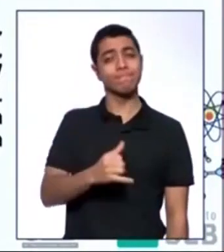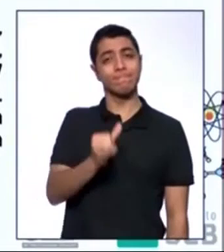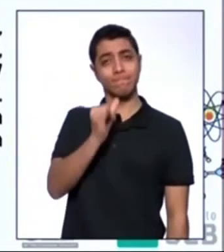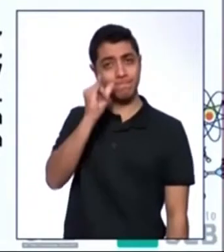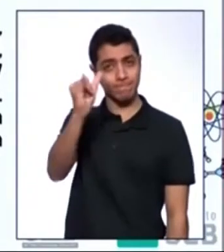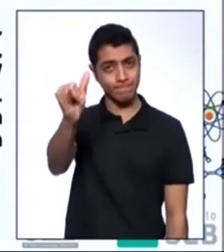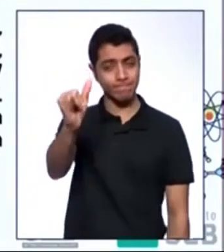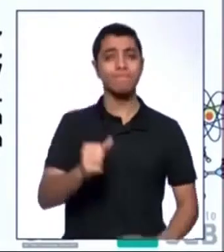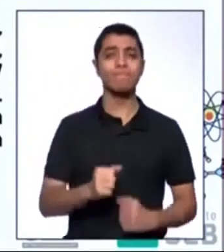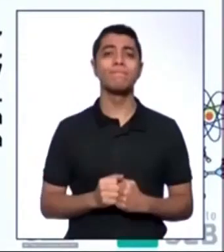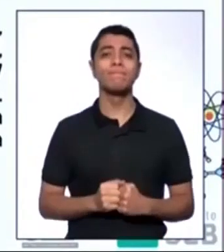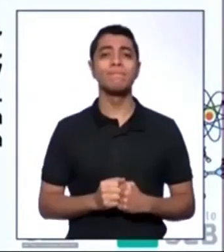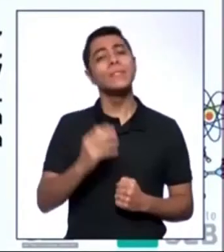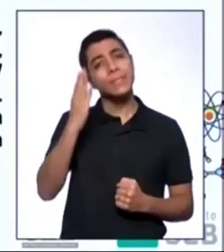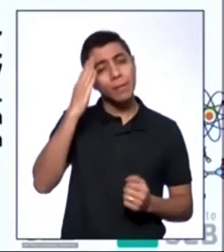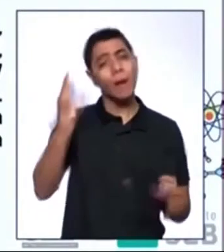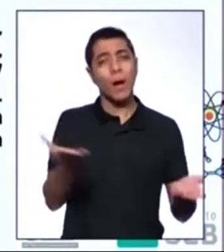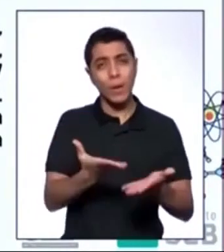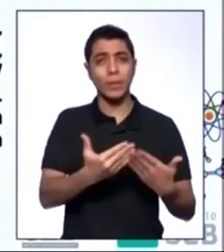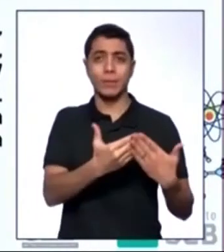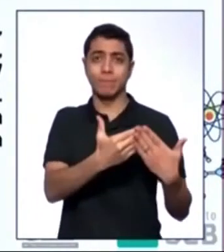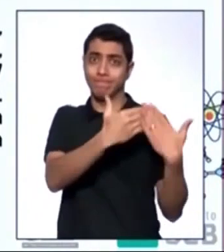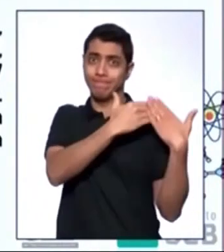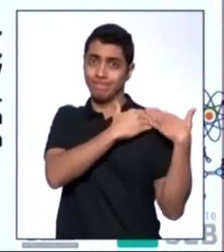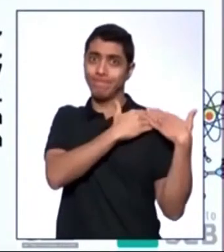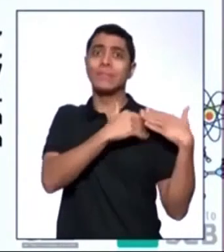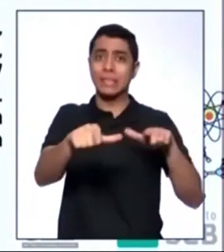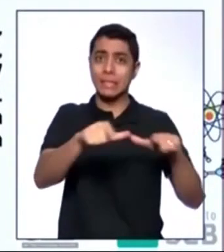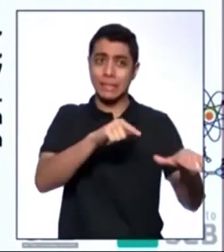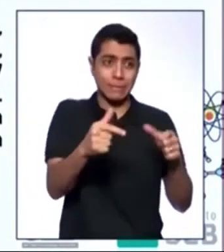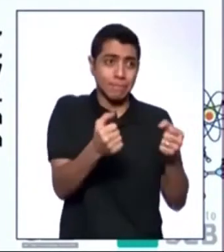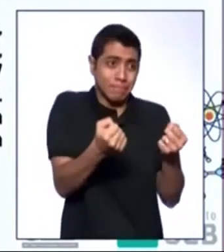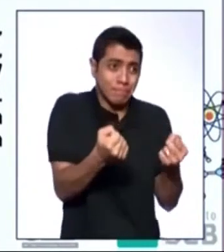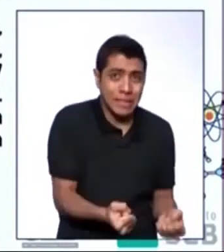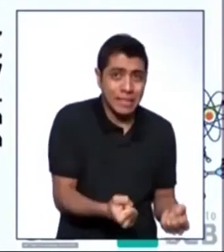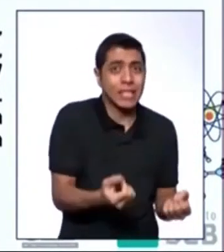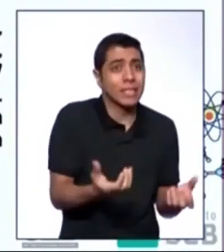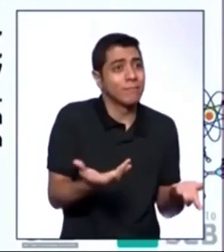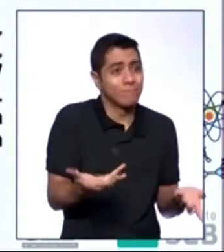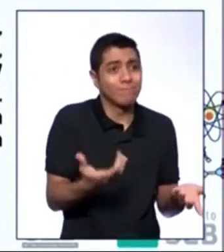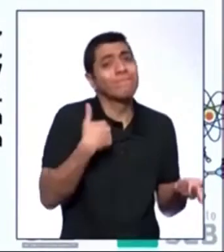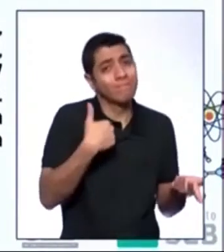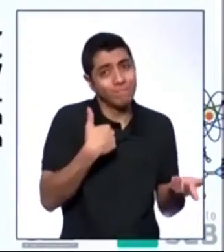dos novos e pesados encargos tempo útil para os deveres conjugais.